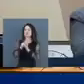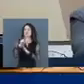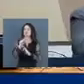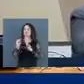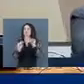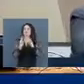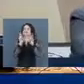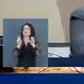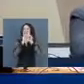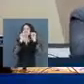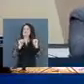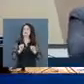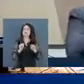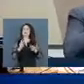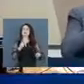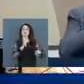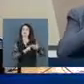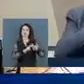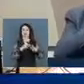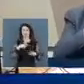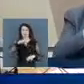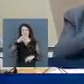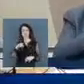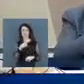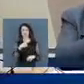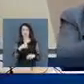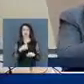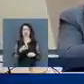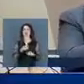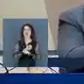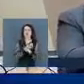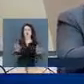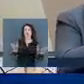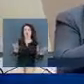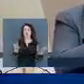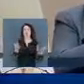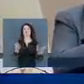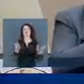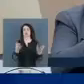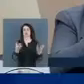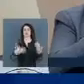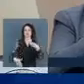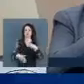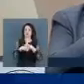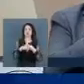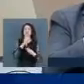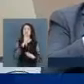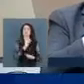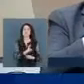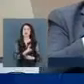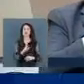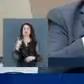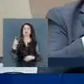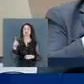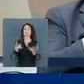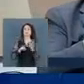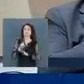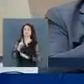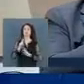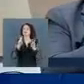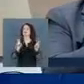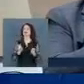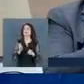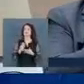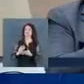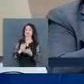sistema prisional, e eu aproveito para compartilhar a sua pergunta, compartilhar a resposta, trazendo um dado a